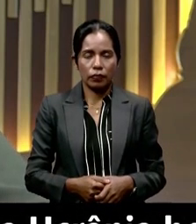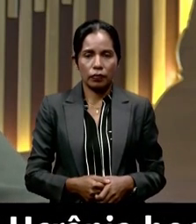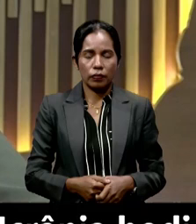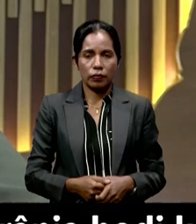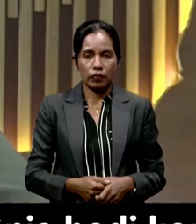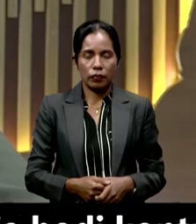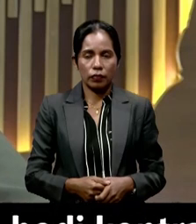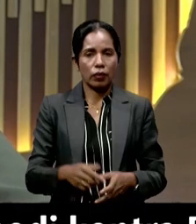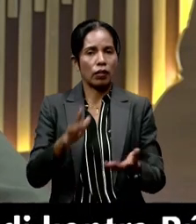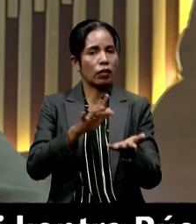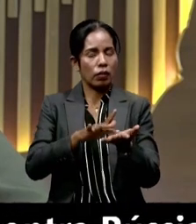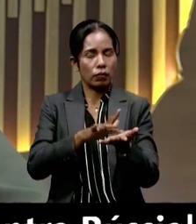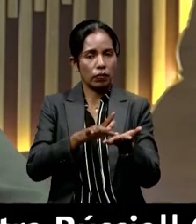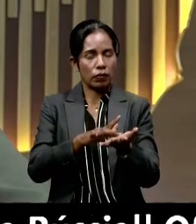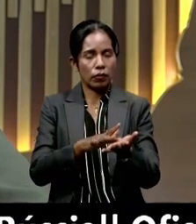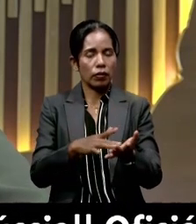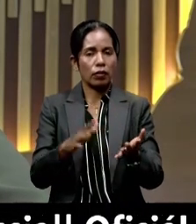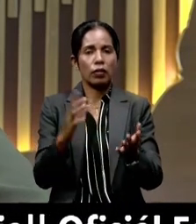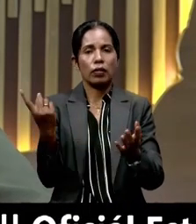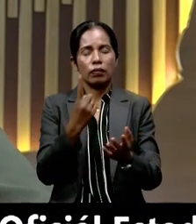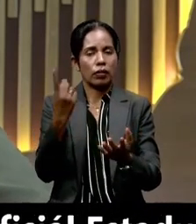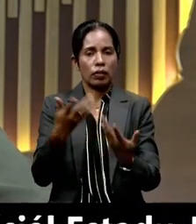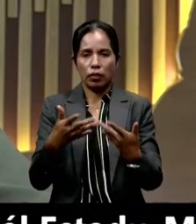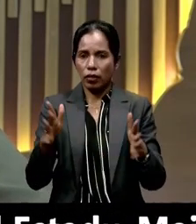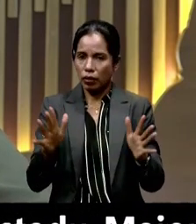estoque de medicamentos sempre falta